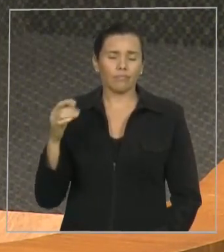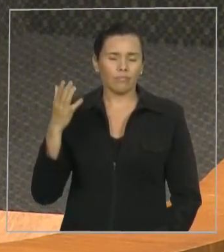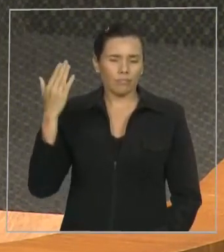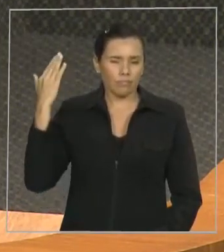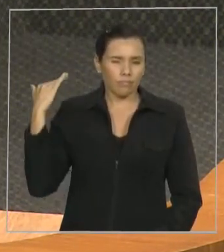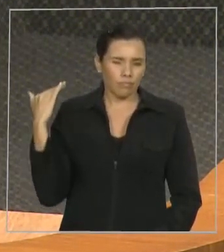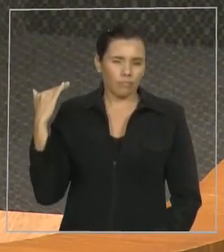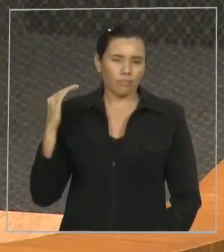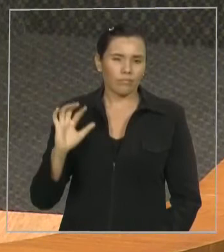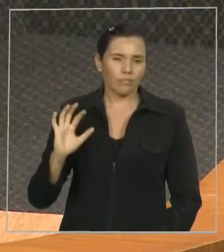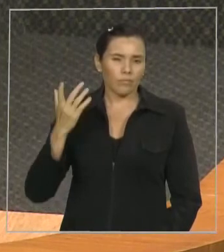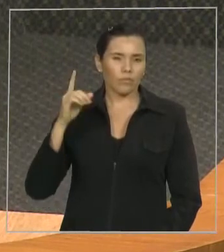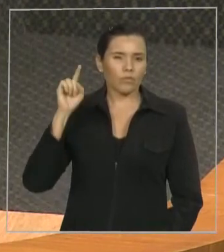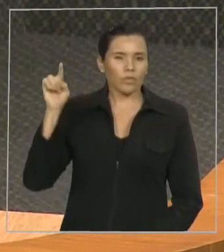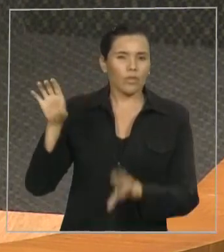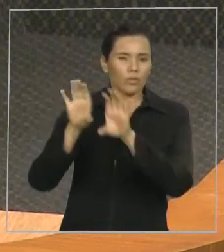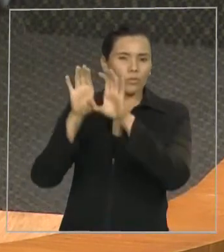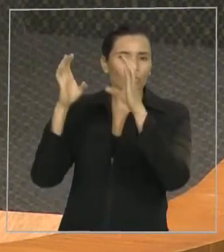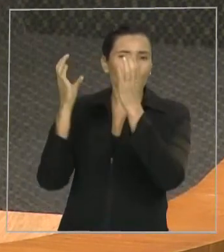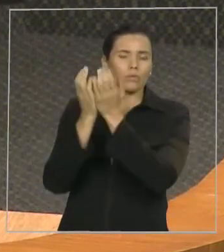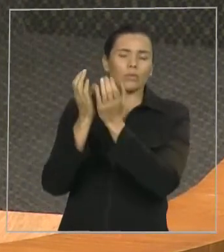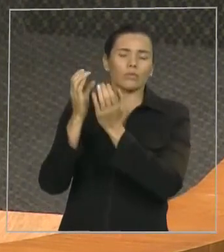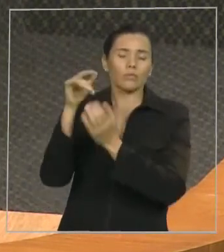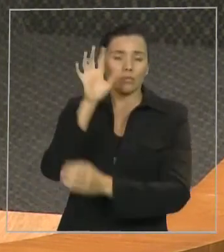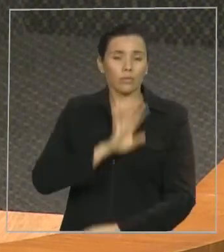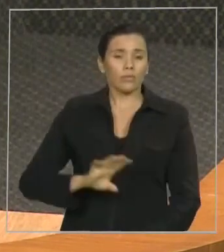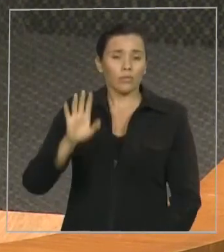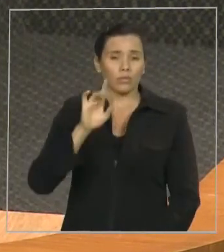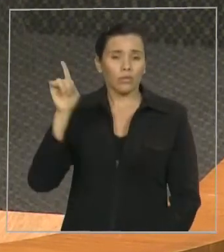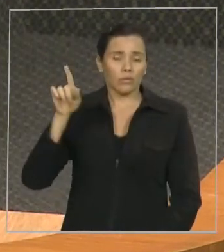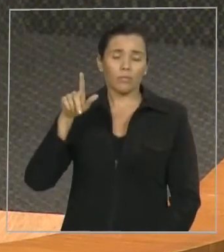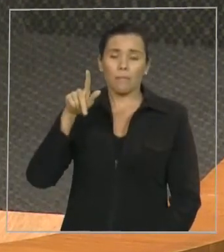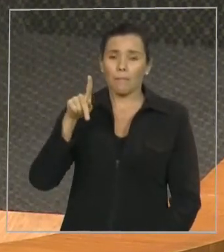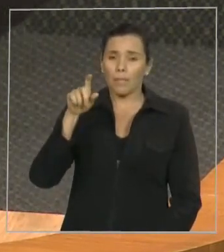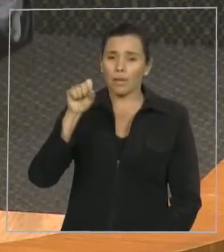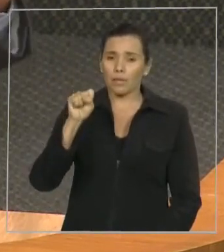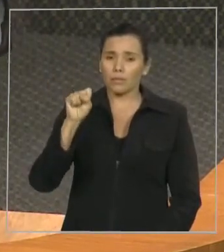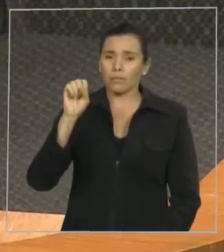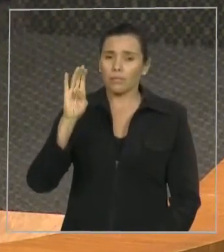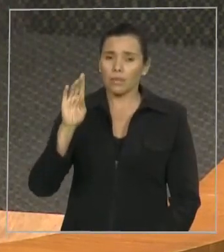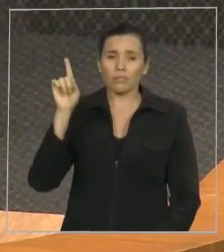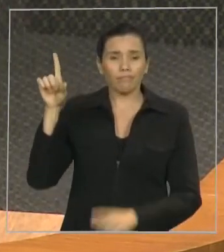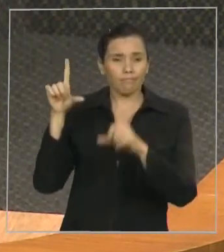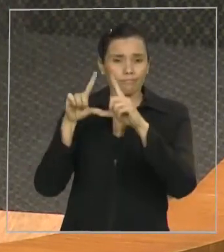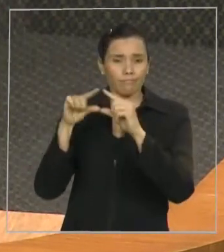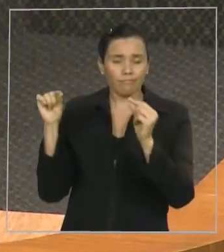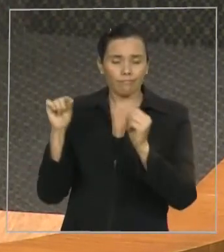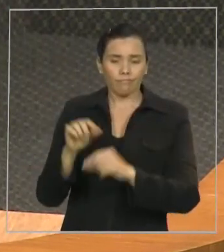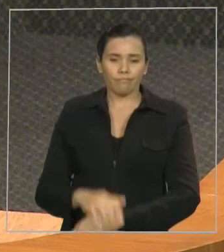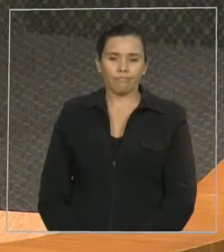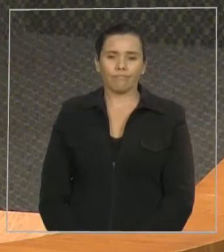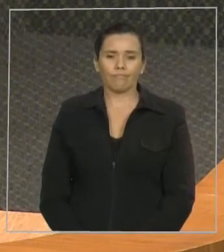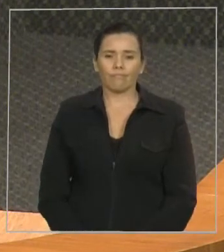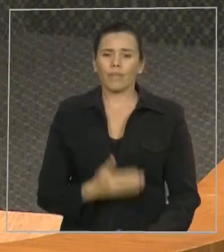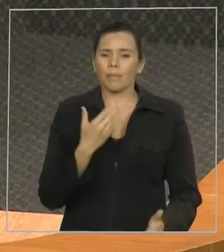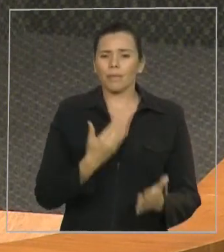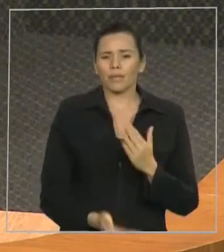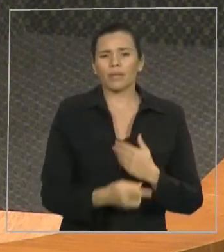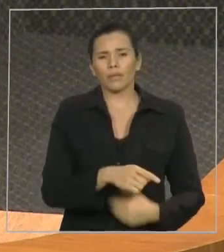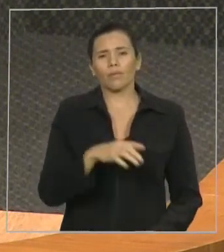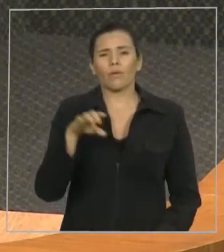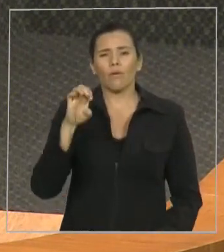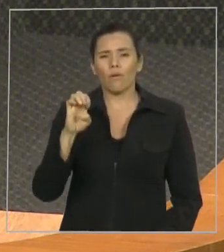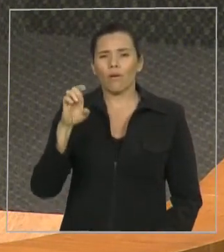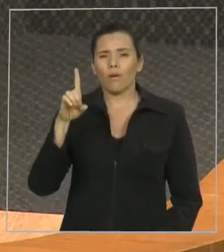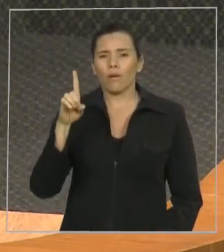Realmente é um novo momento para o PSB. Depois de perder a sua grande liderança, que era o Eduardo Campos,